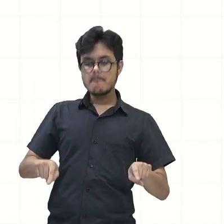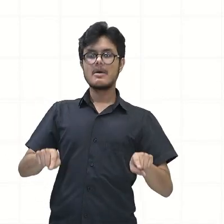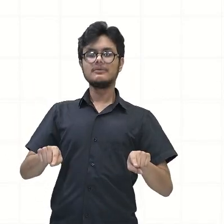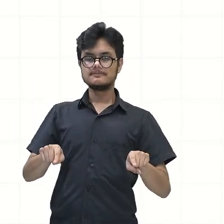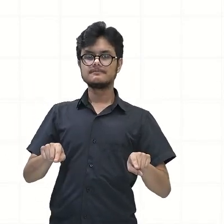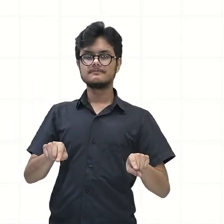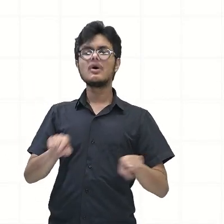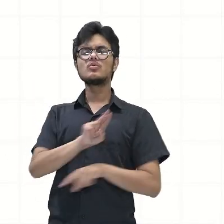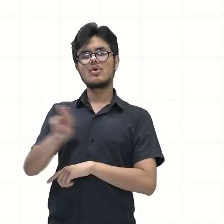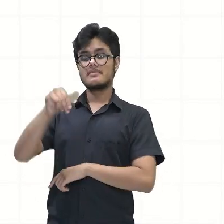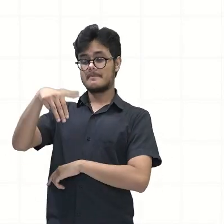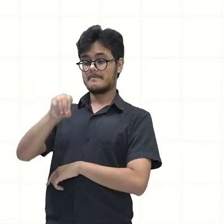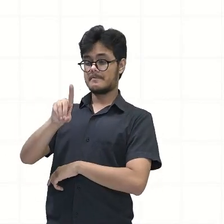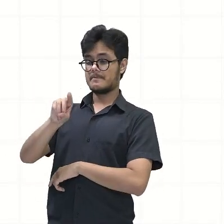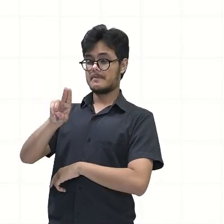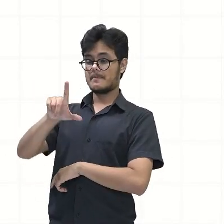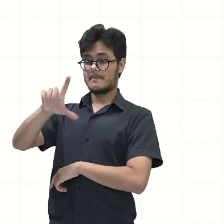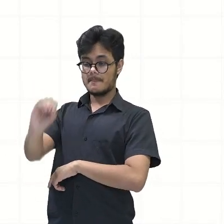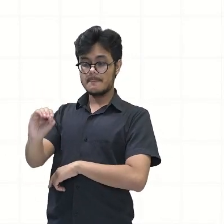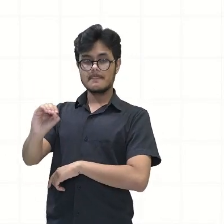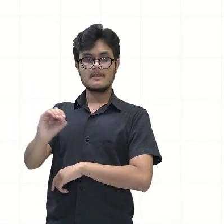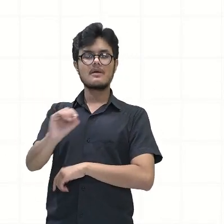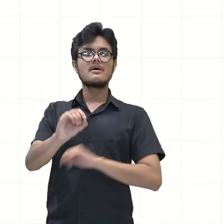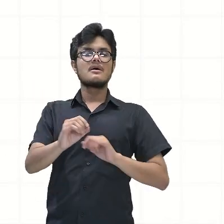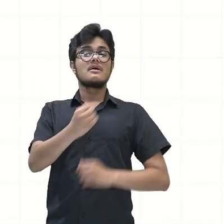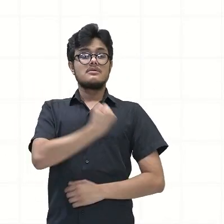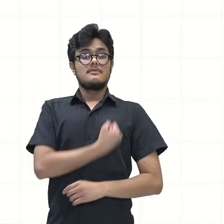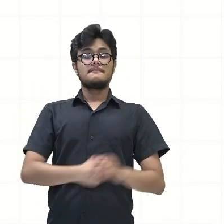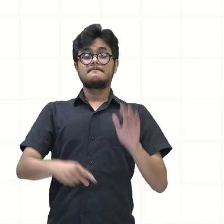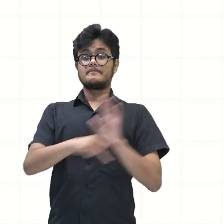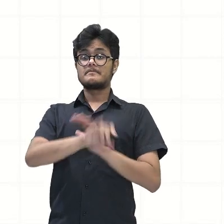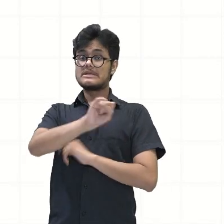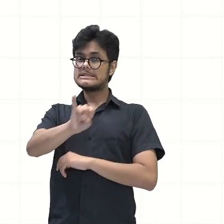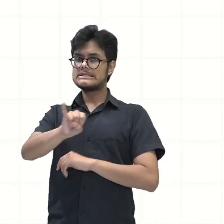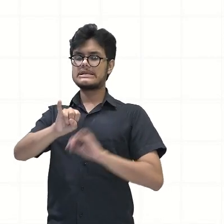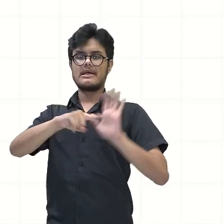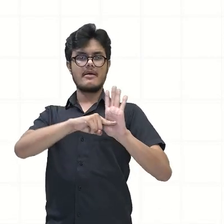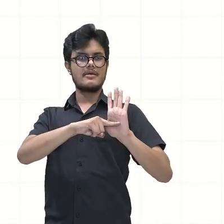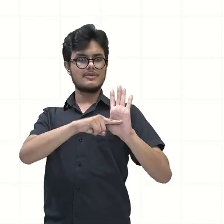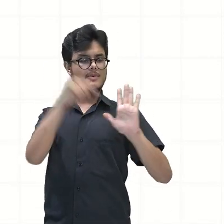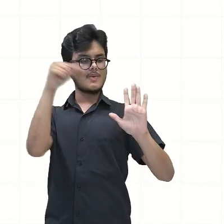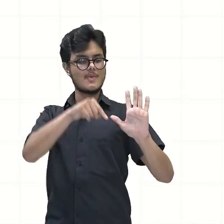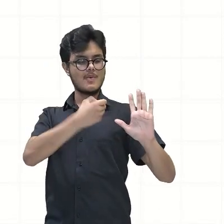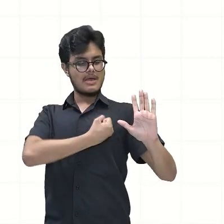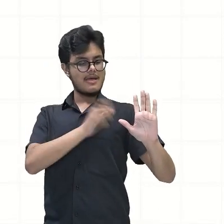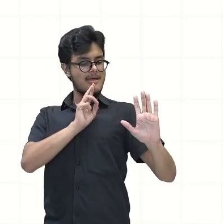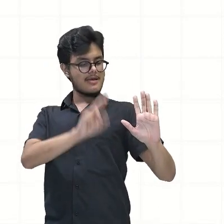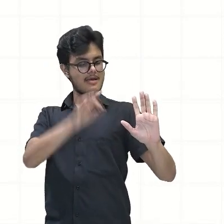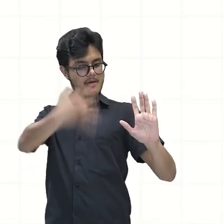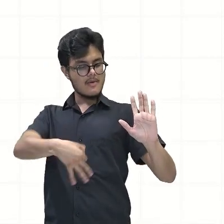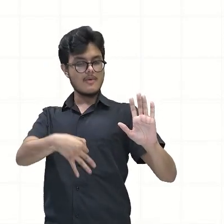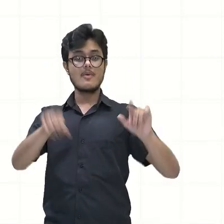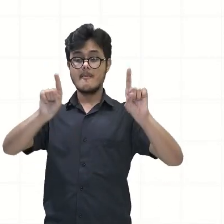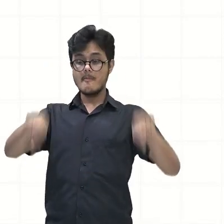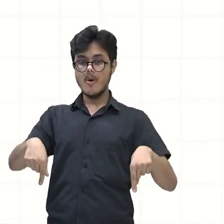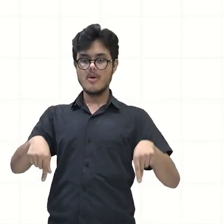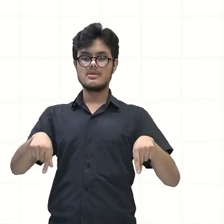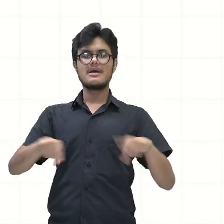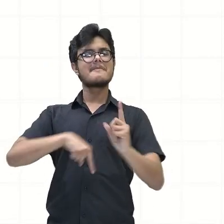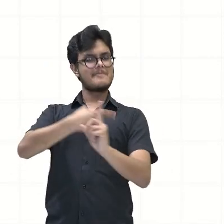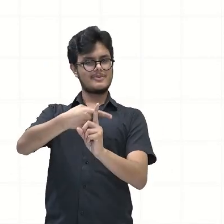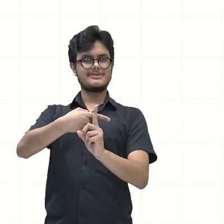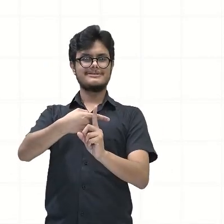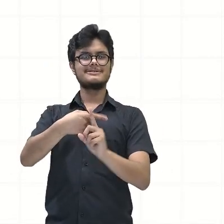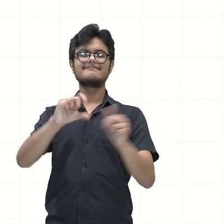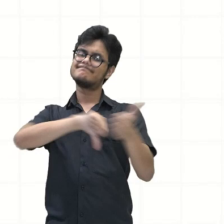tracinhos, que é o módulo do número, que mesmo quando a resposta for negativa, o módulo do número é o mesmo número, sendo